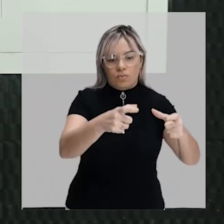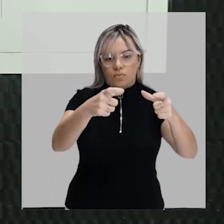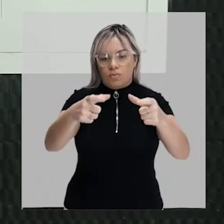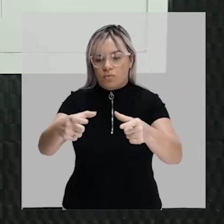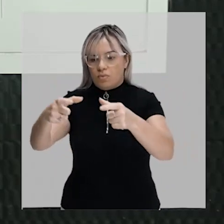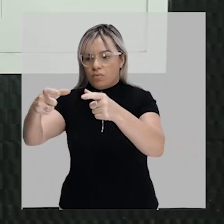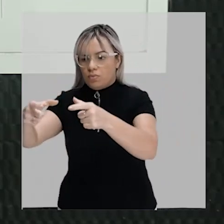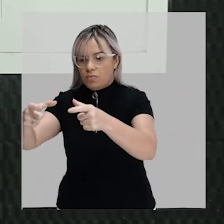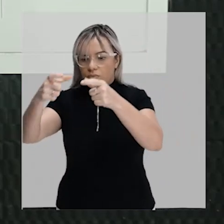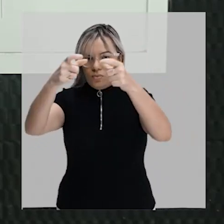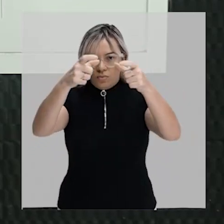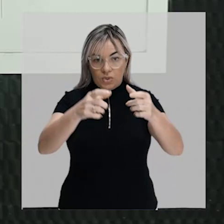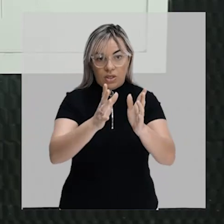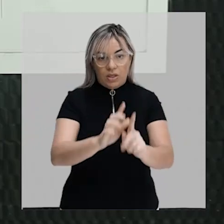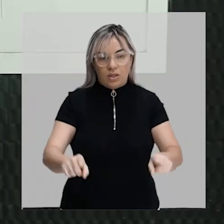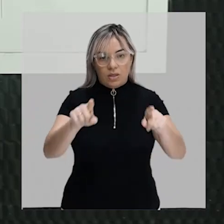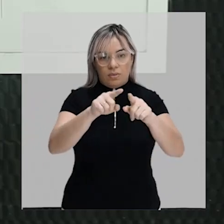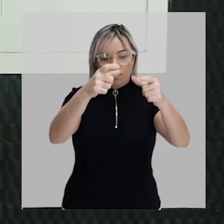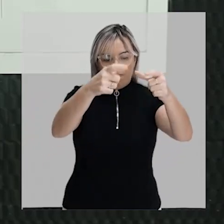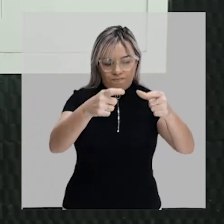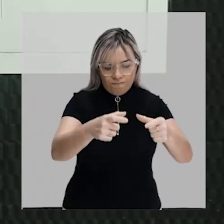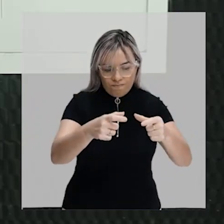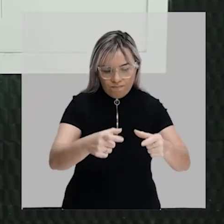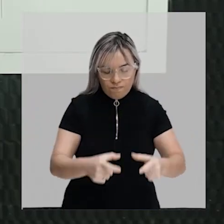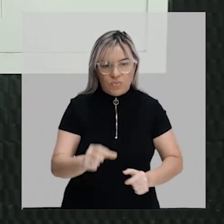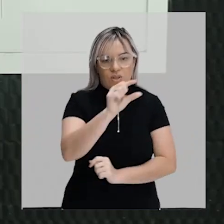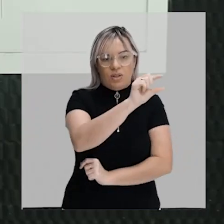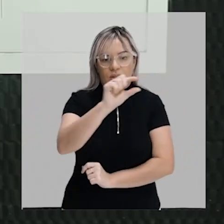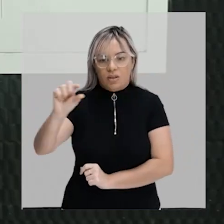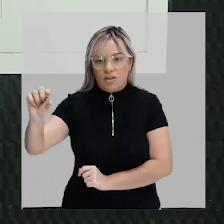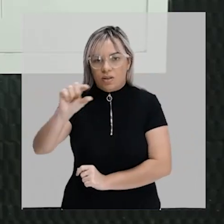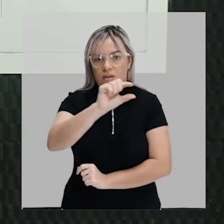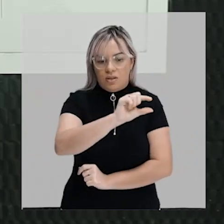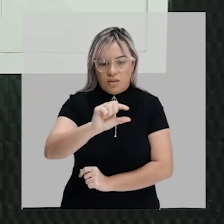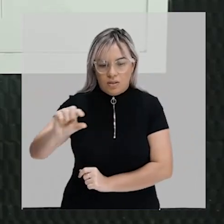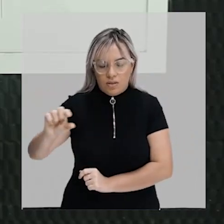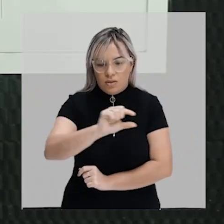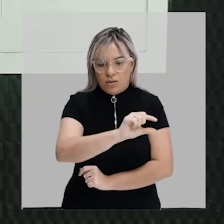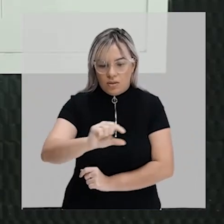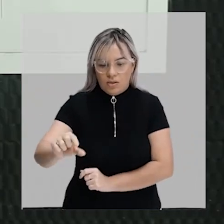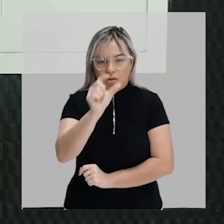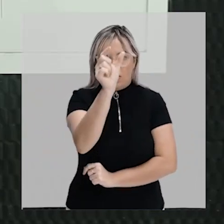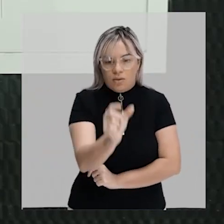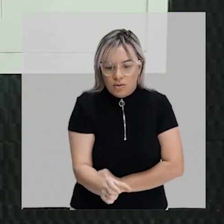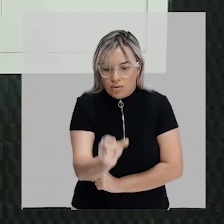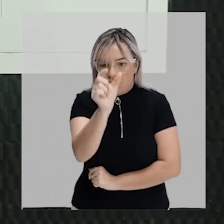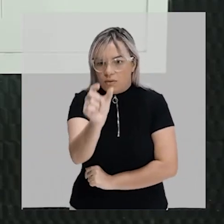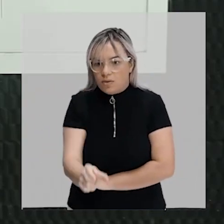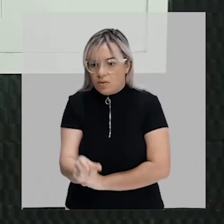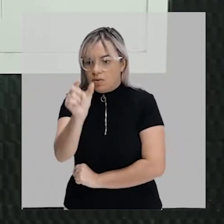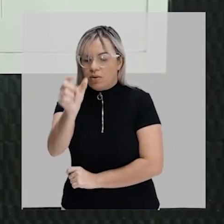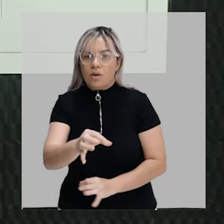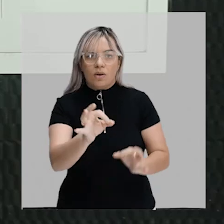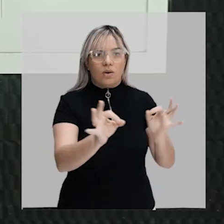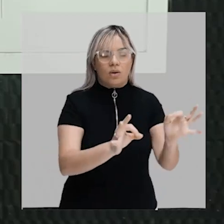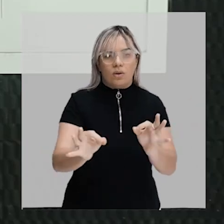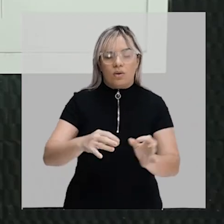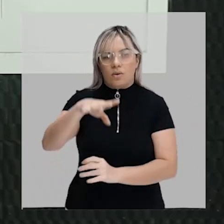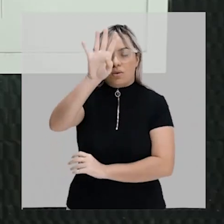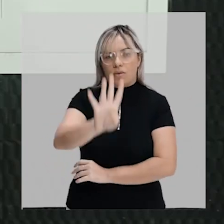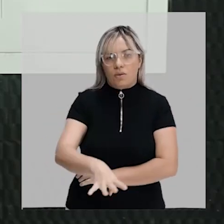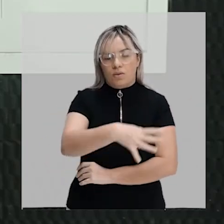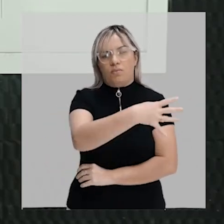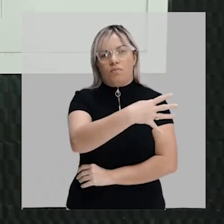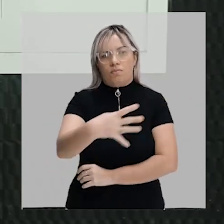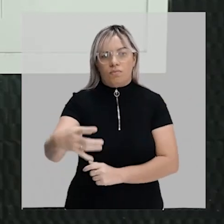dispõem em linhas e colunas tá então quando você organiza dados e utiliza uma tabela para isso e Organize